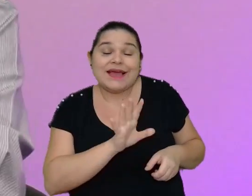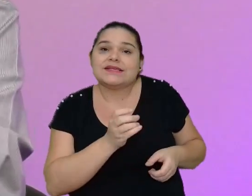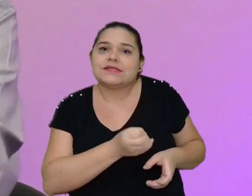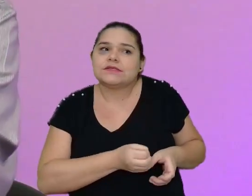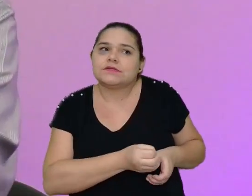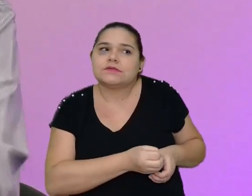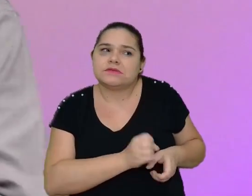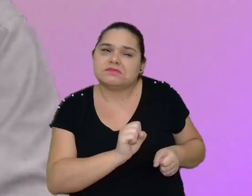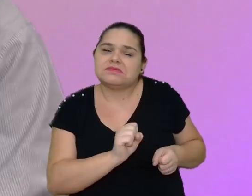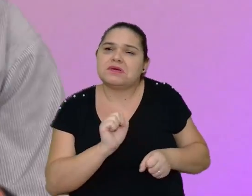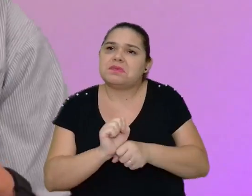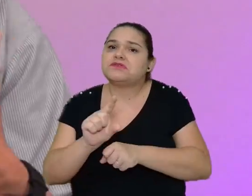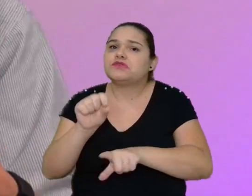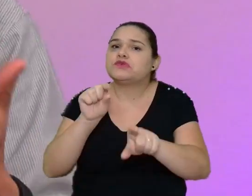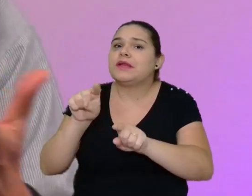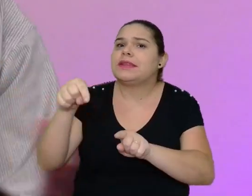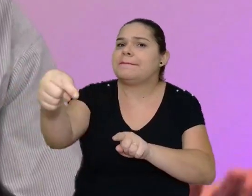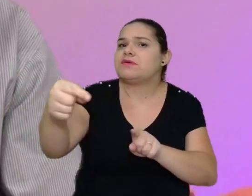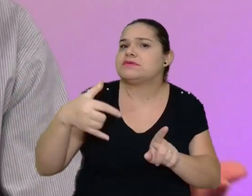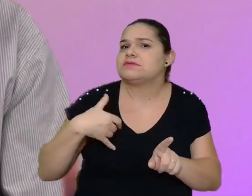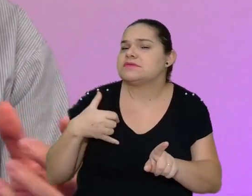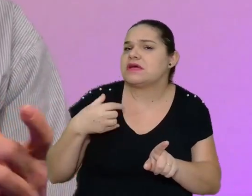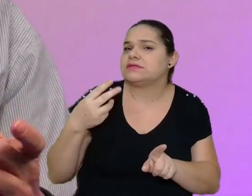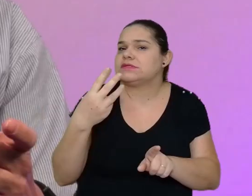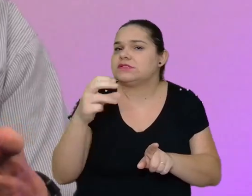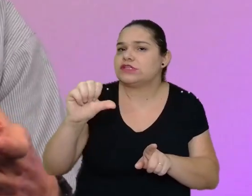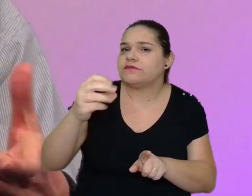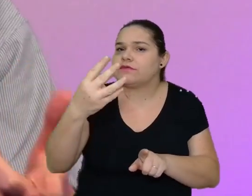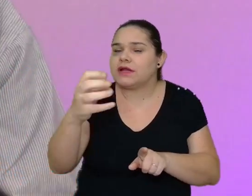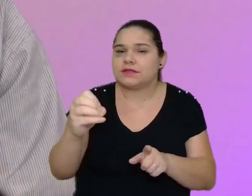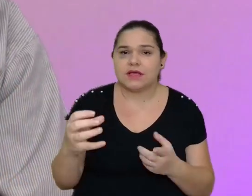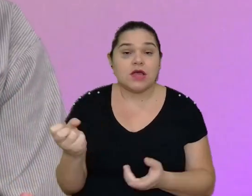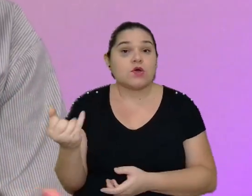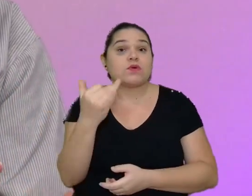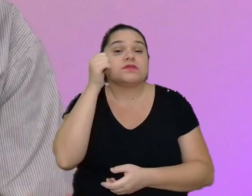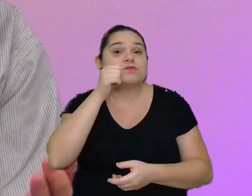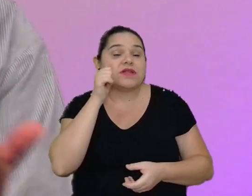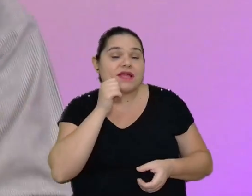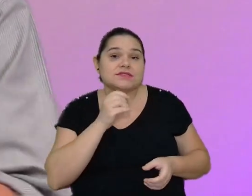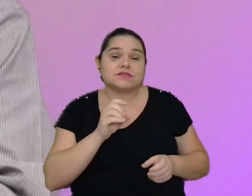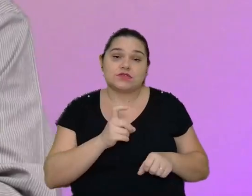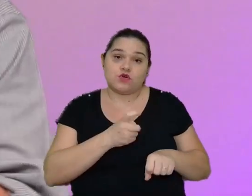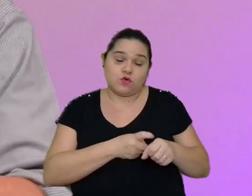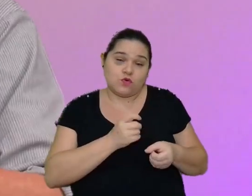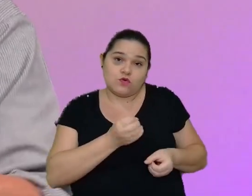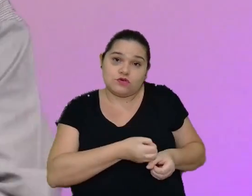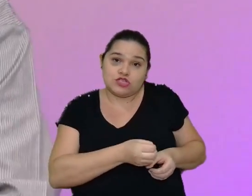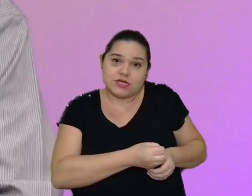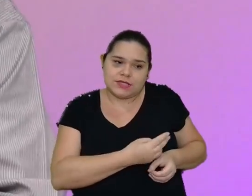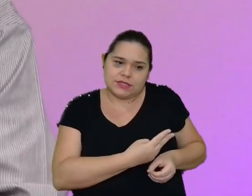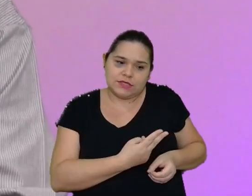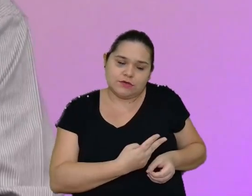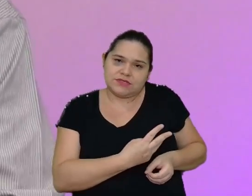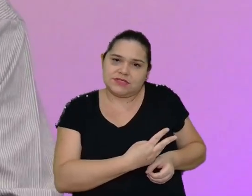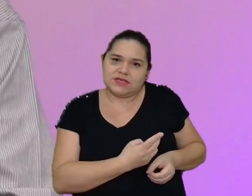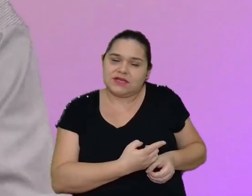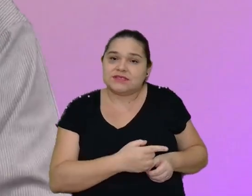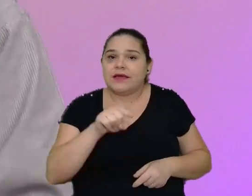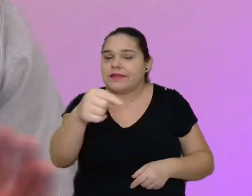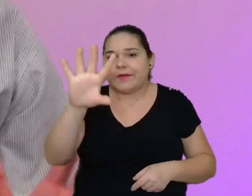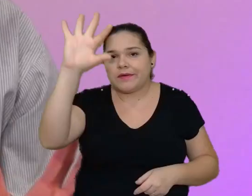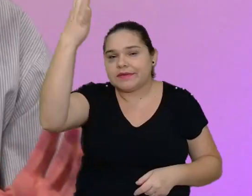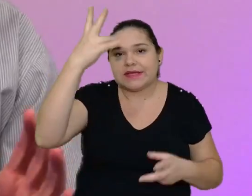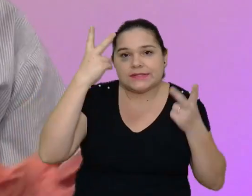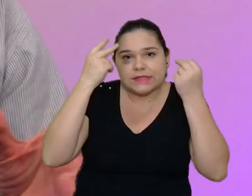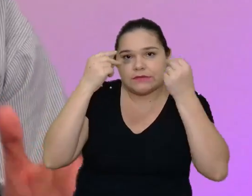com 38, 40, 42. Exato. Mas quantos casos existem de mulheres que congelam com 32, 33 e têm um filho naturalmente com 37? Está